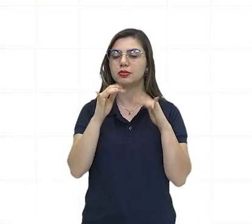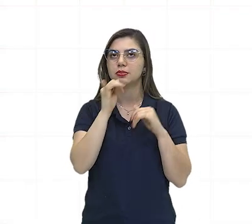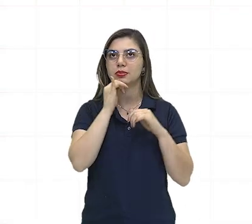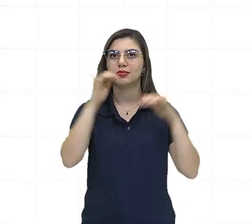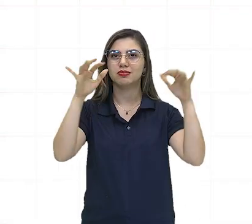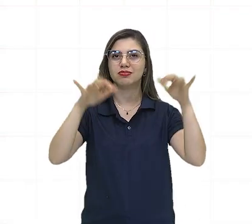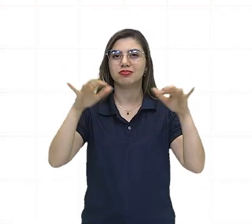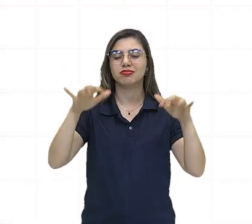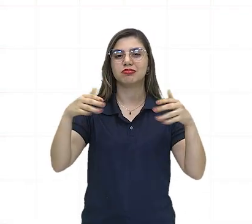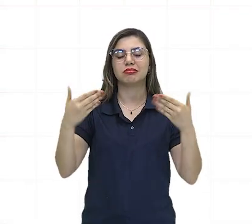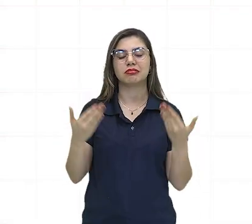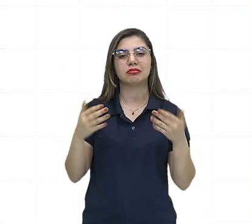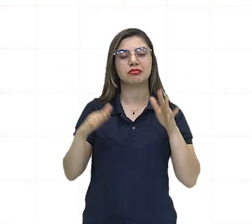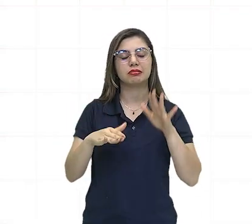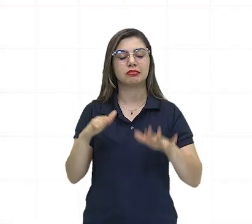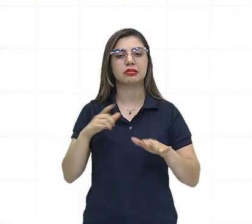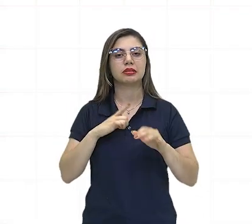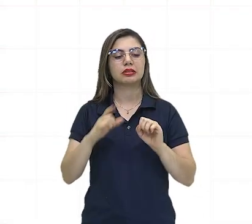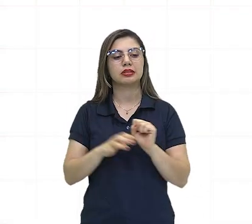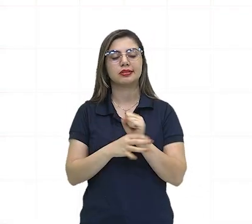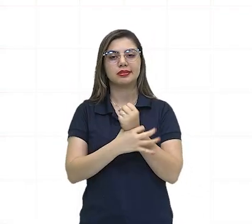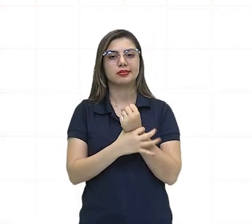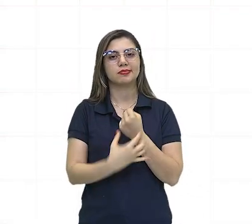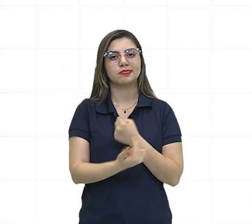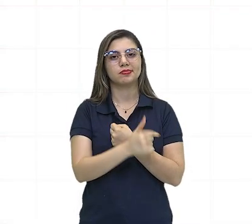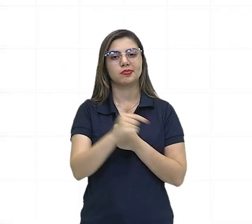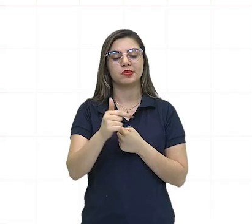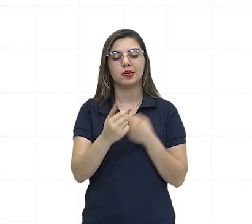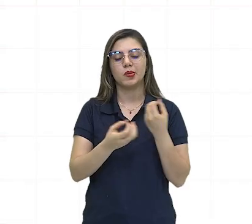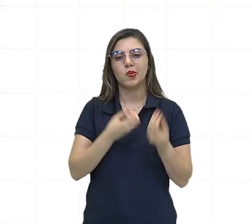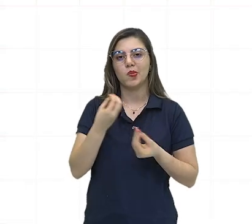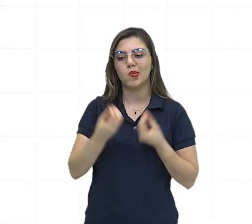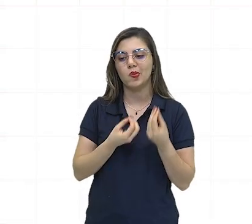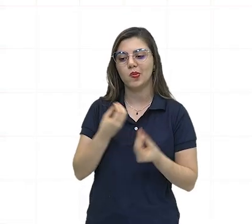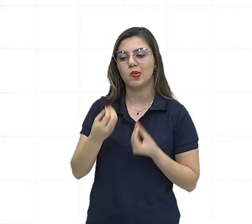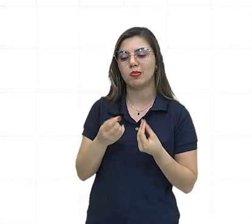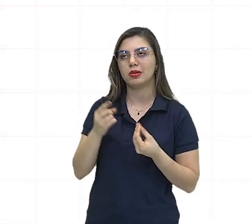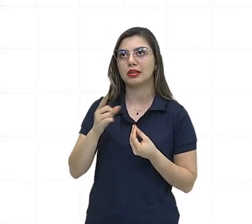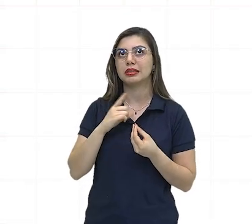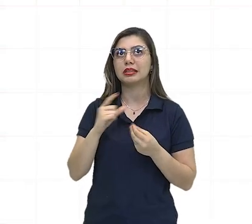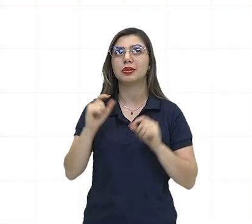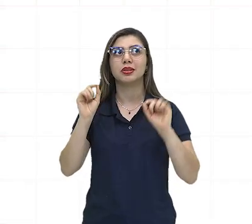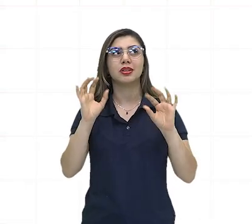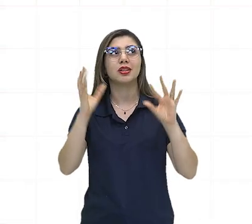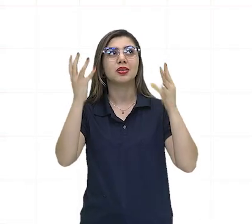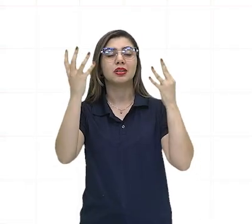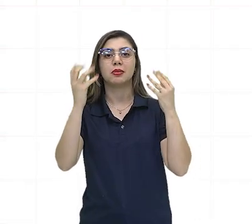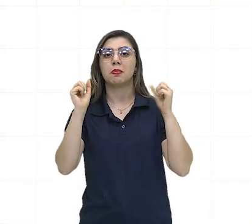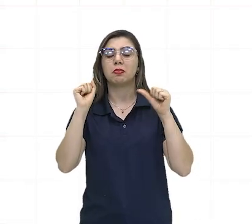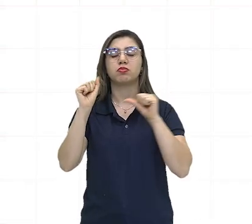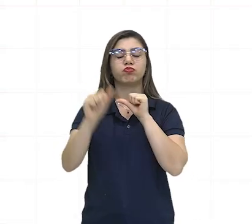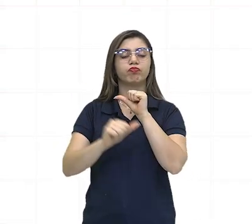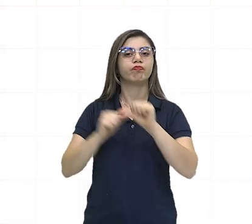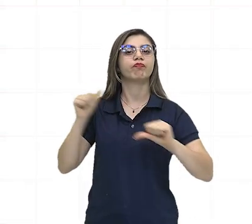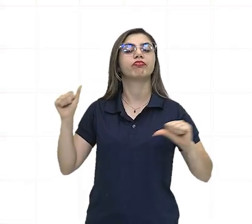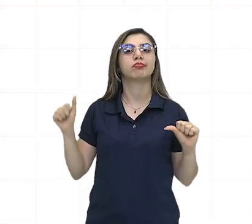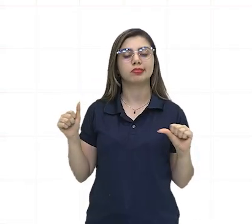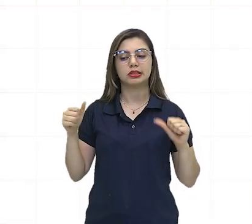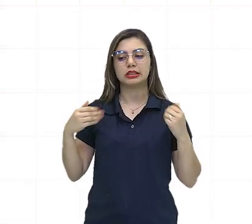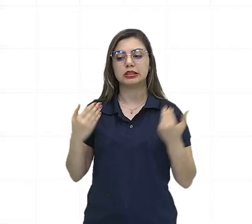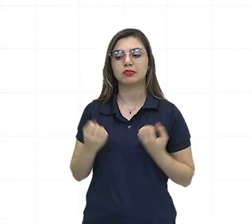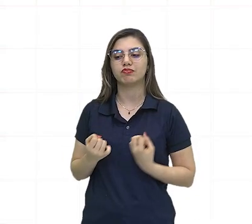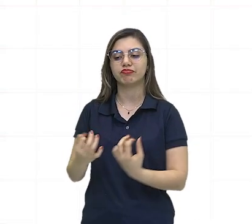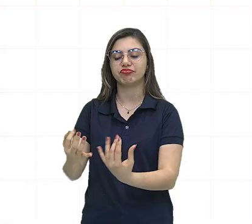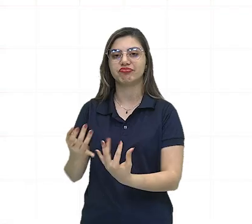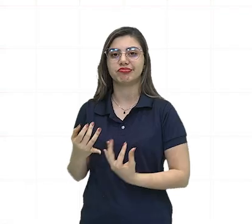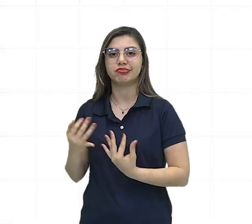causando insegurança para produtores em relação às mudanças climáticas e eventos